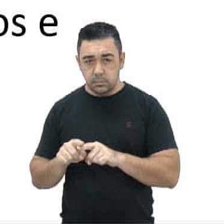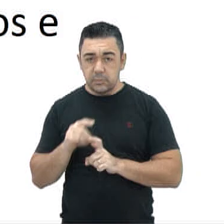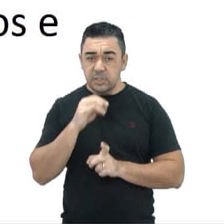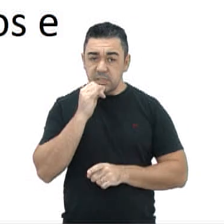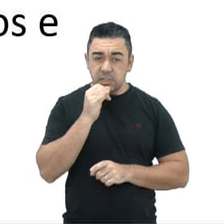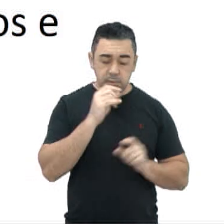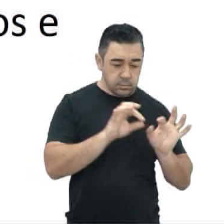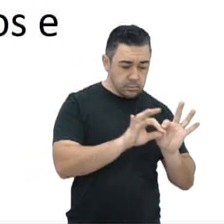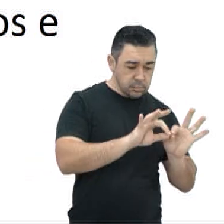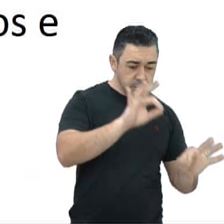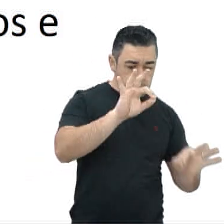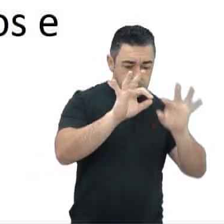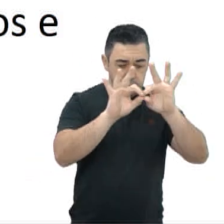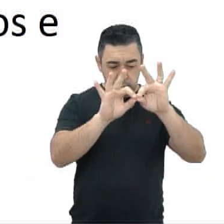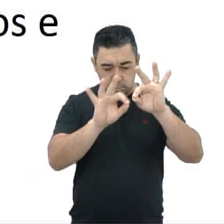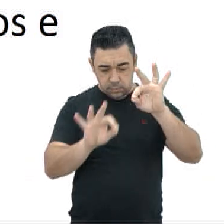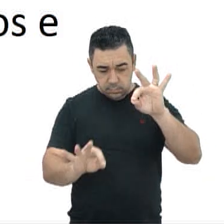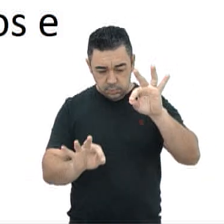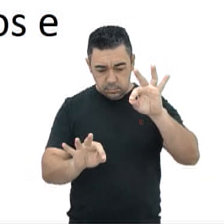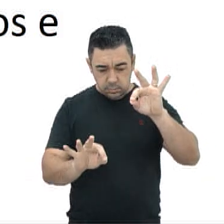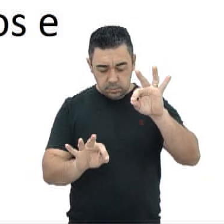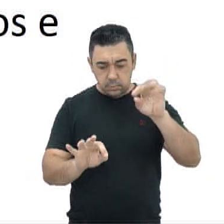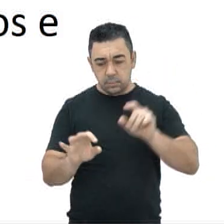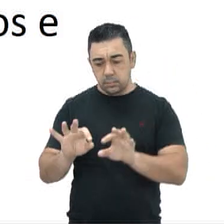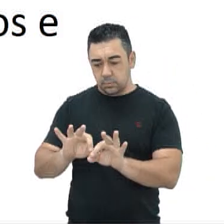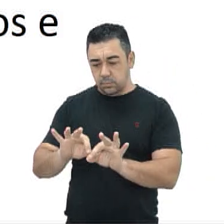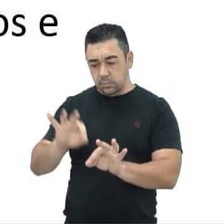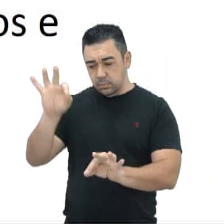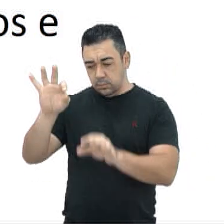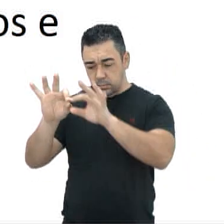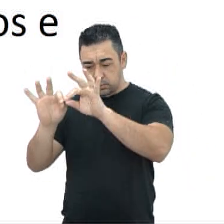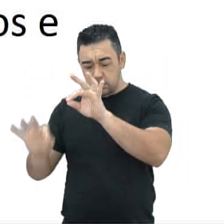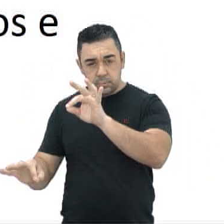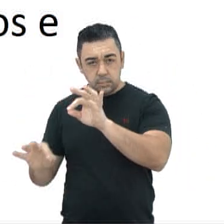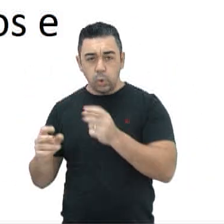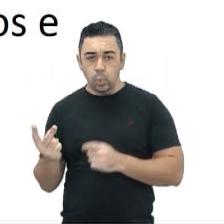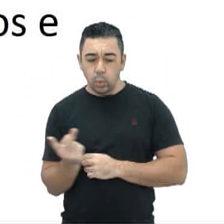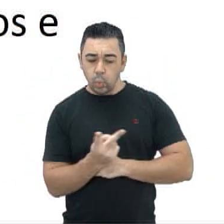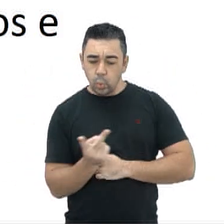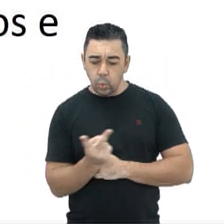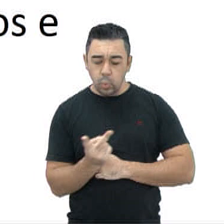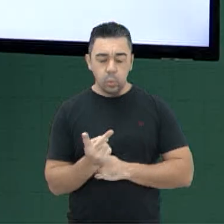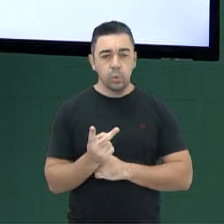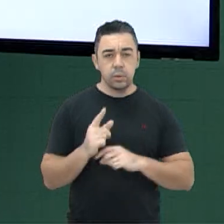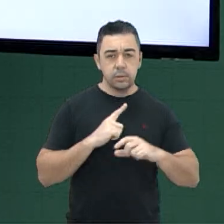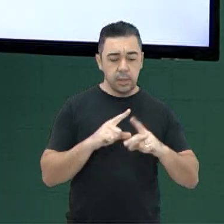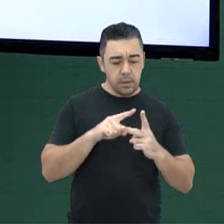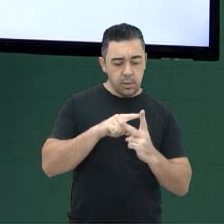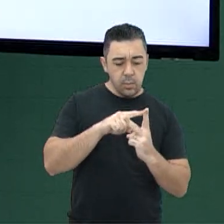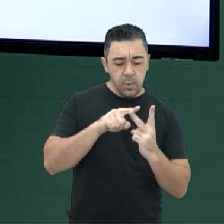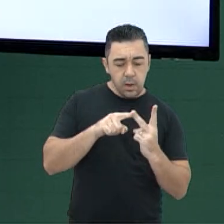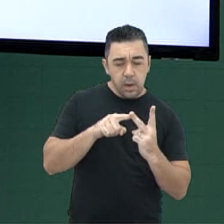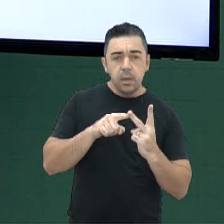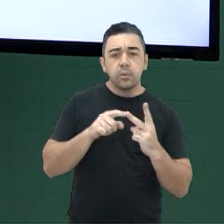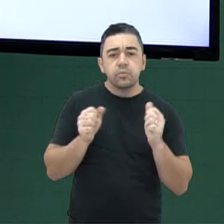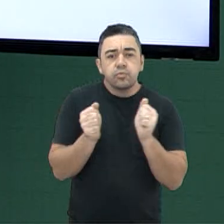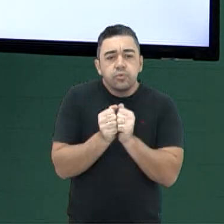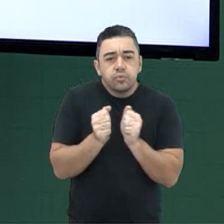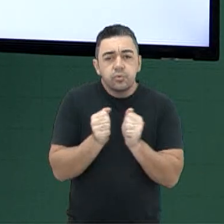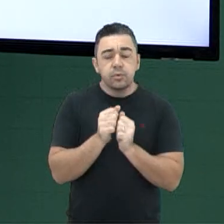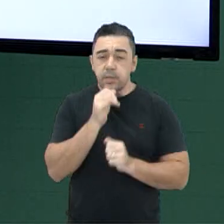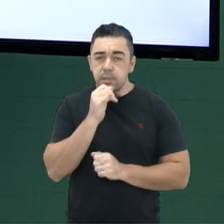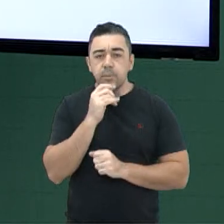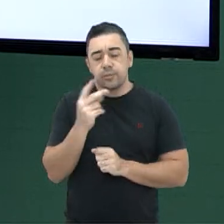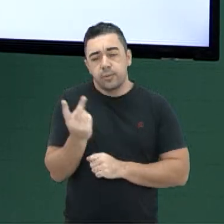lados e um ângulo congruente correspondente entre esses 2 lados, então nós temos o segundo caso